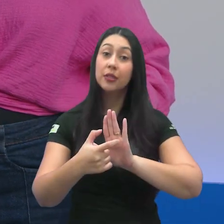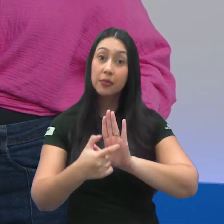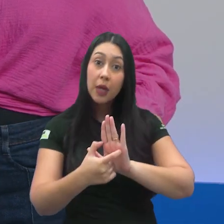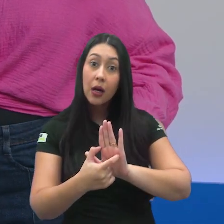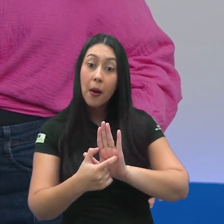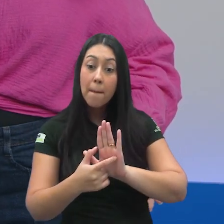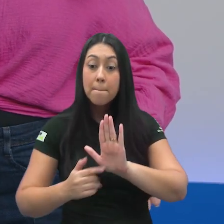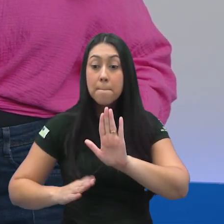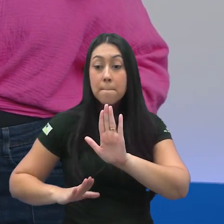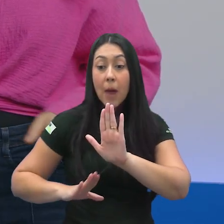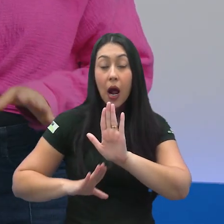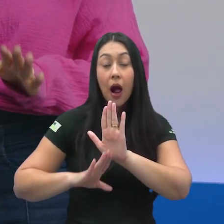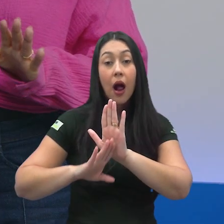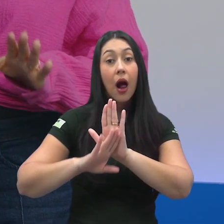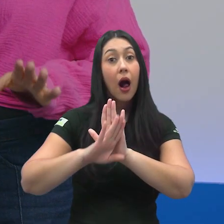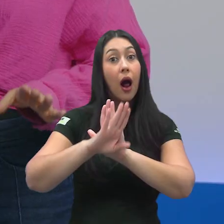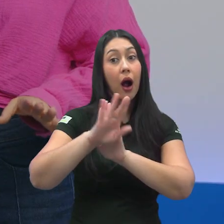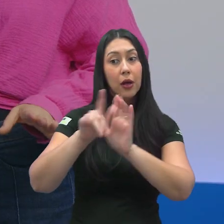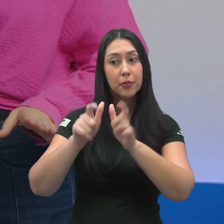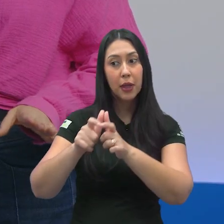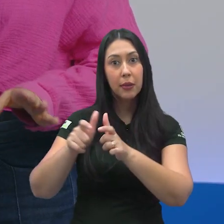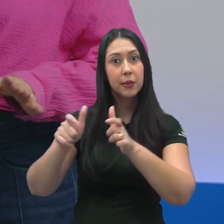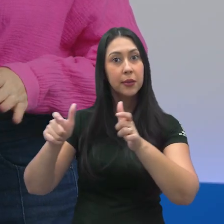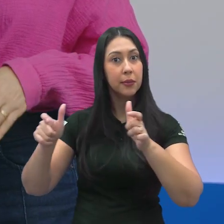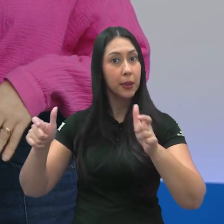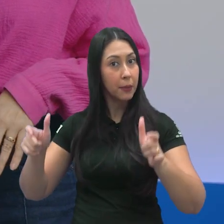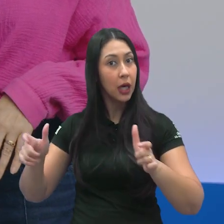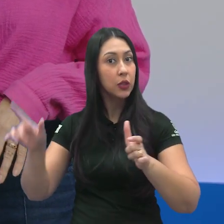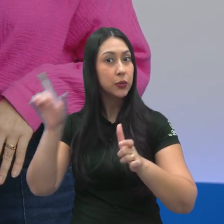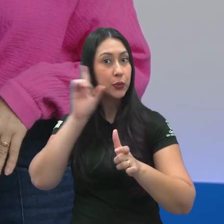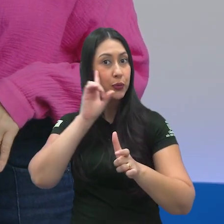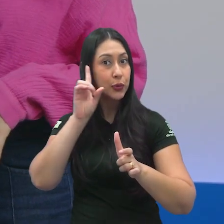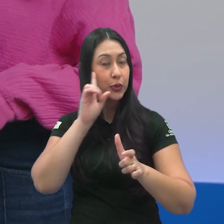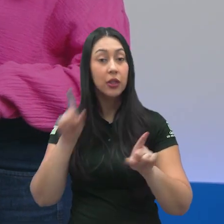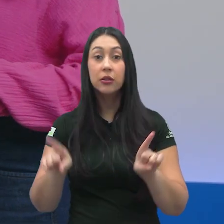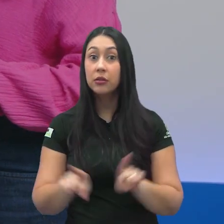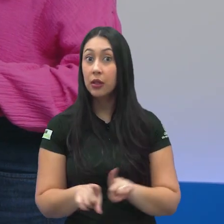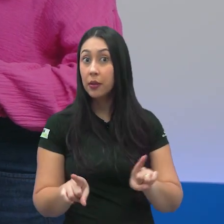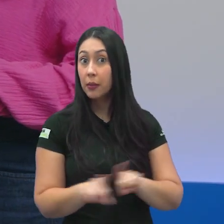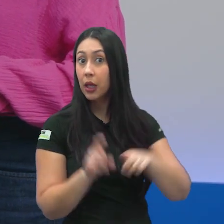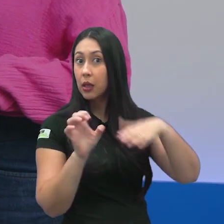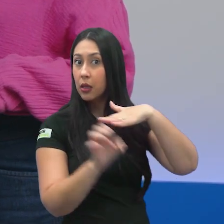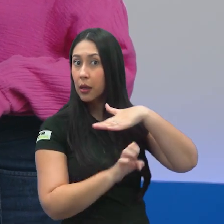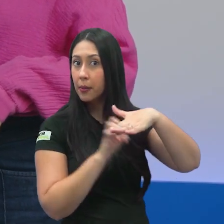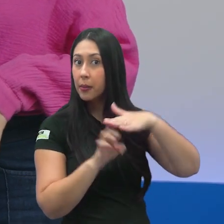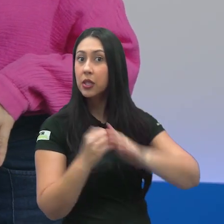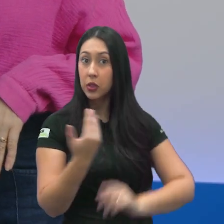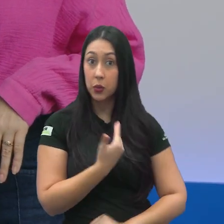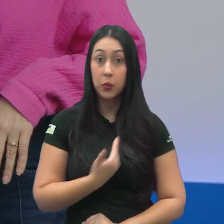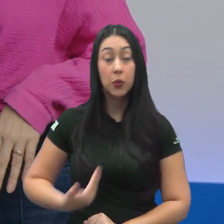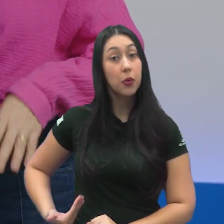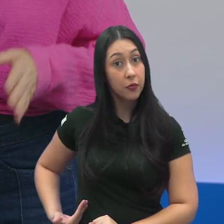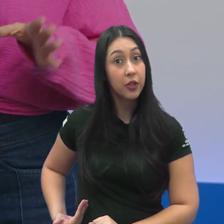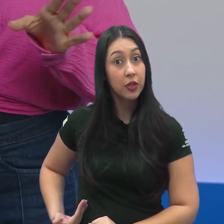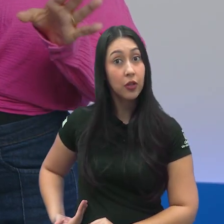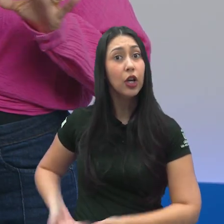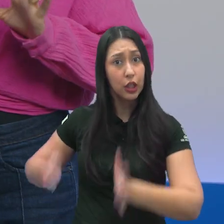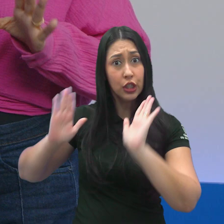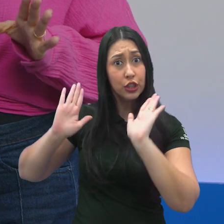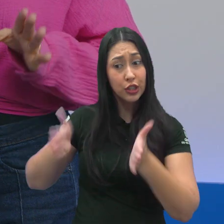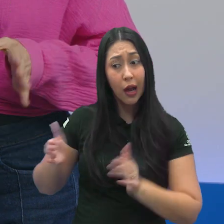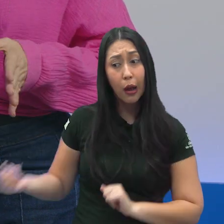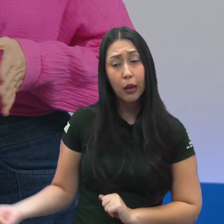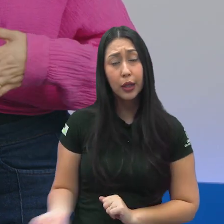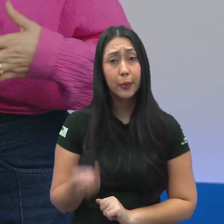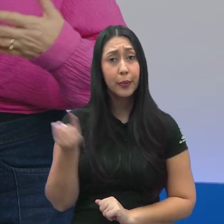inteligência artificial está cada vez mais presente no nosso cotidiano e no dia empresas e governos, né, Marvin? Ela vem